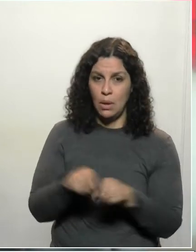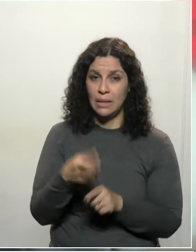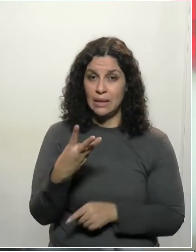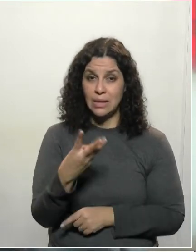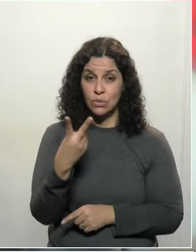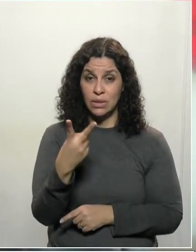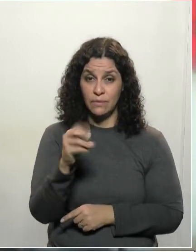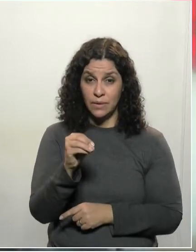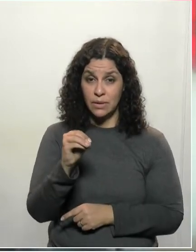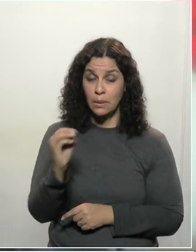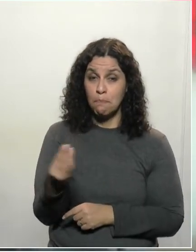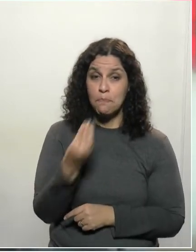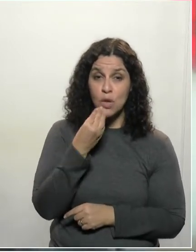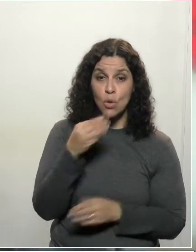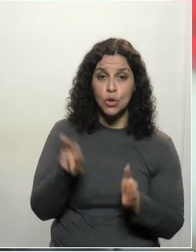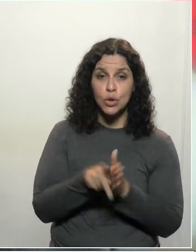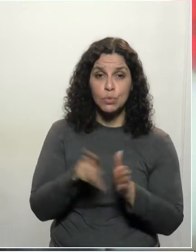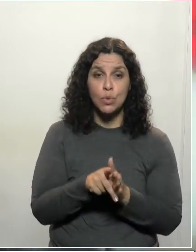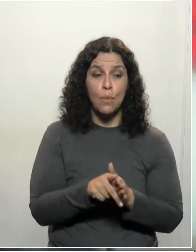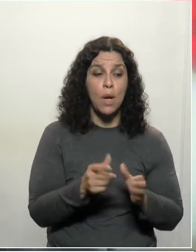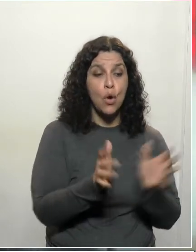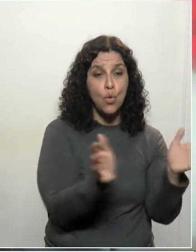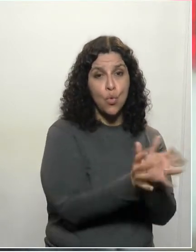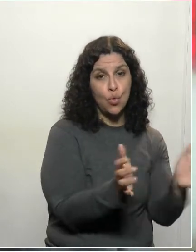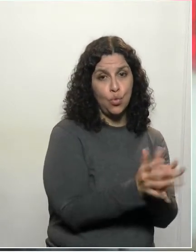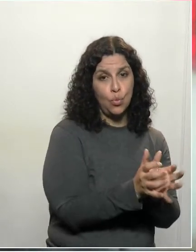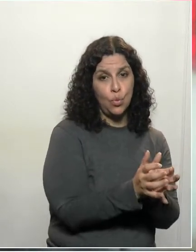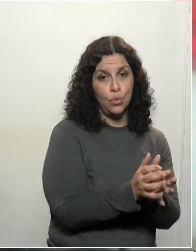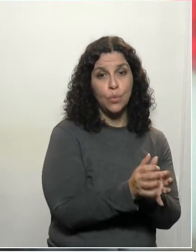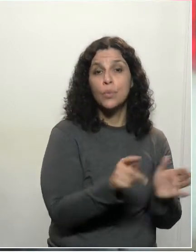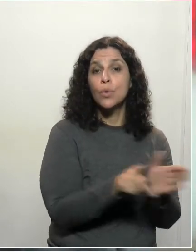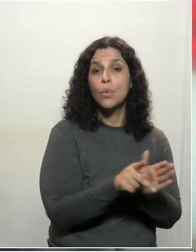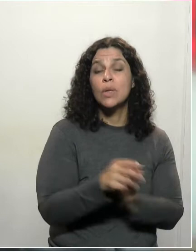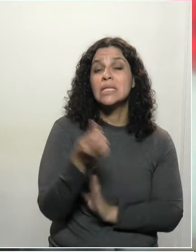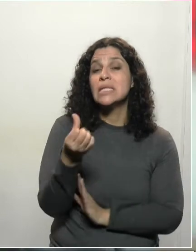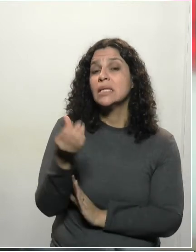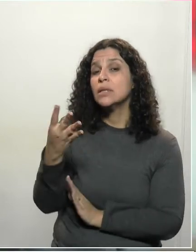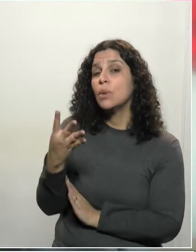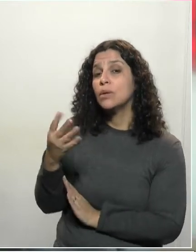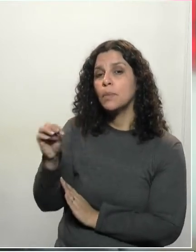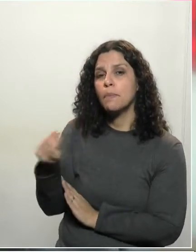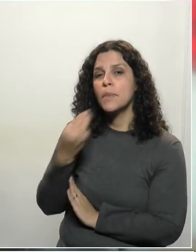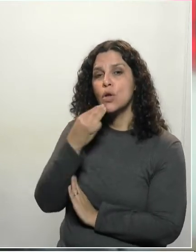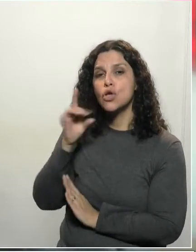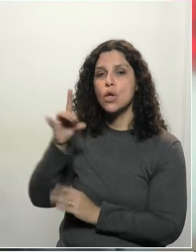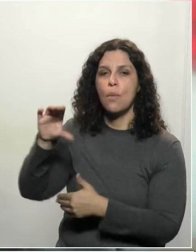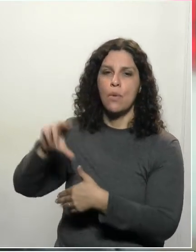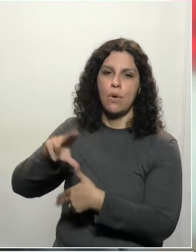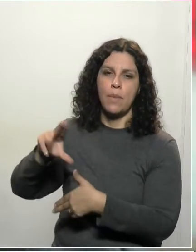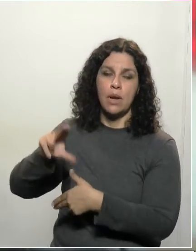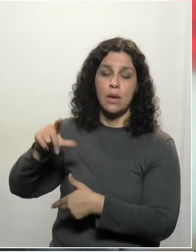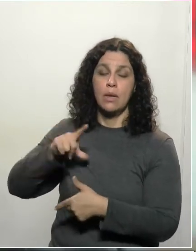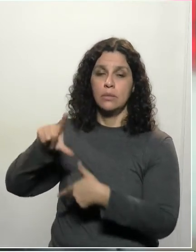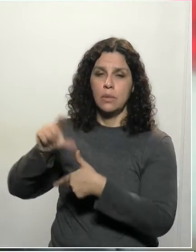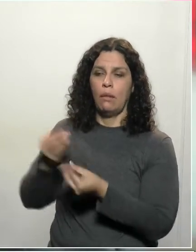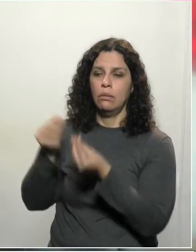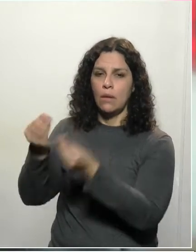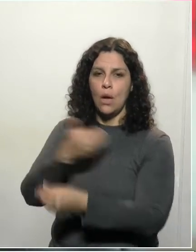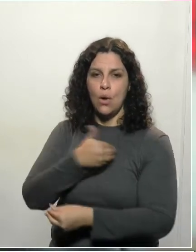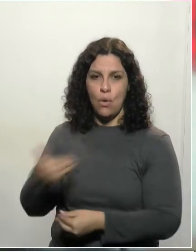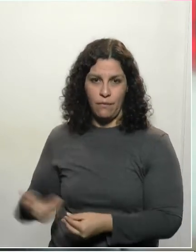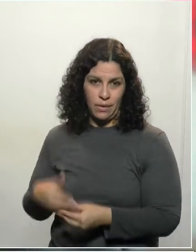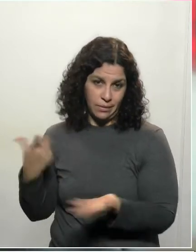320 milhões são distribuídos aos acionistas e 64, apenas 64 milhões, para o governo do Estado. O mesmo governo que